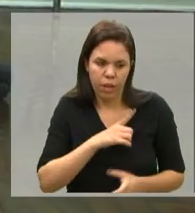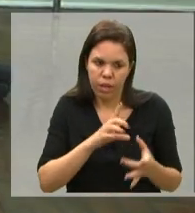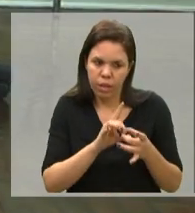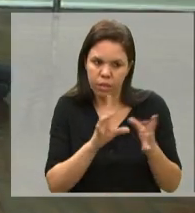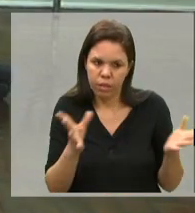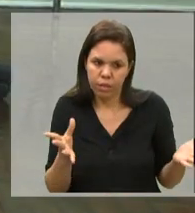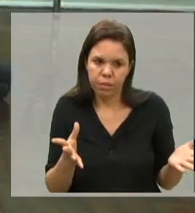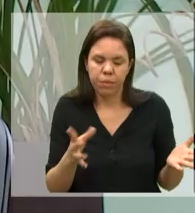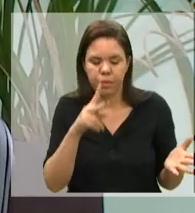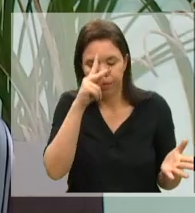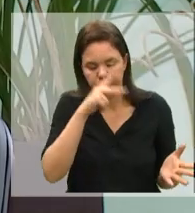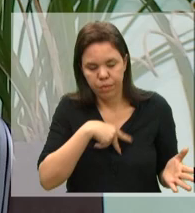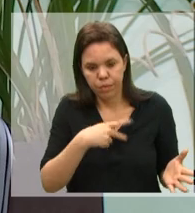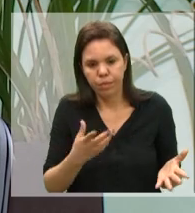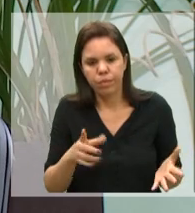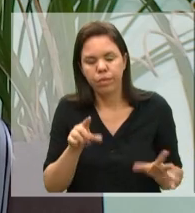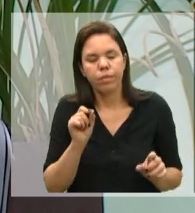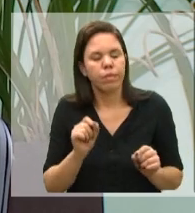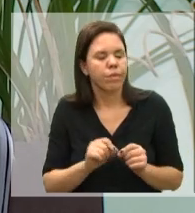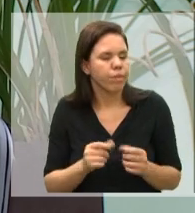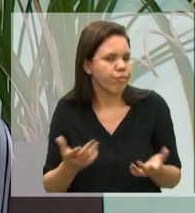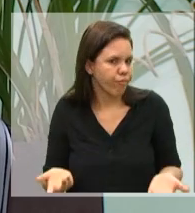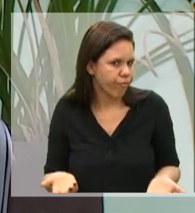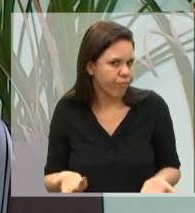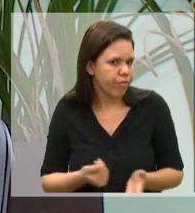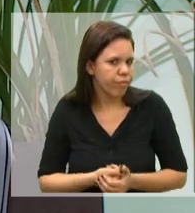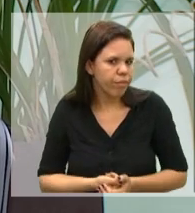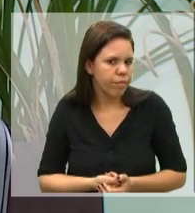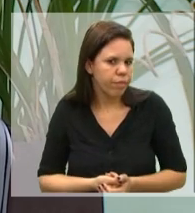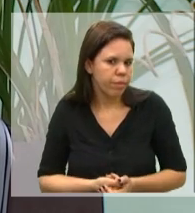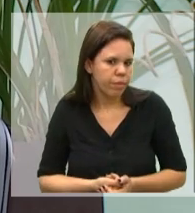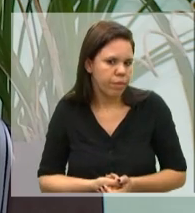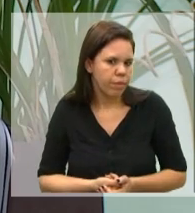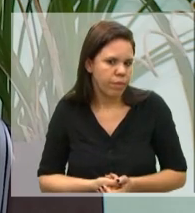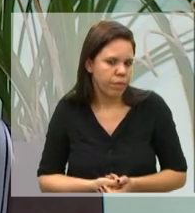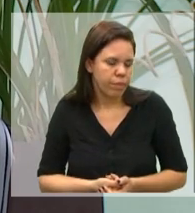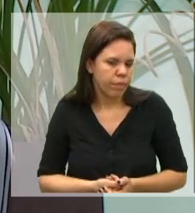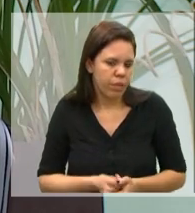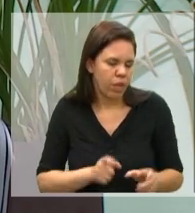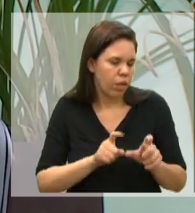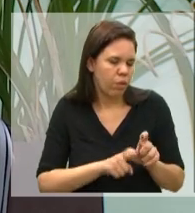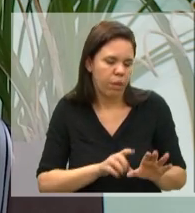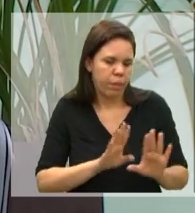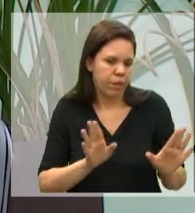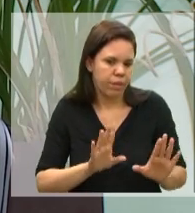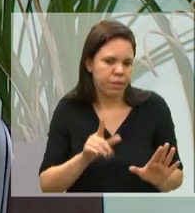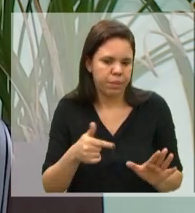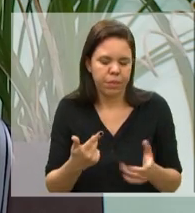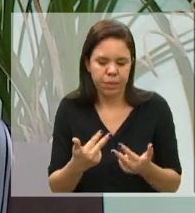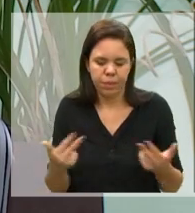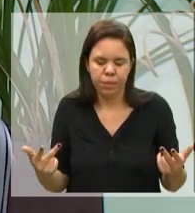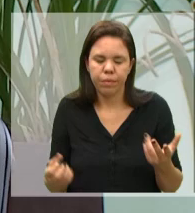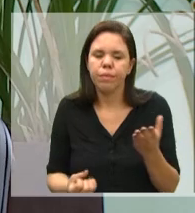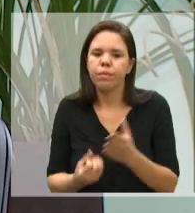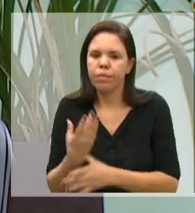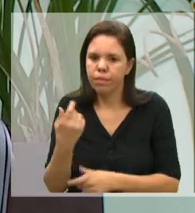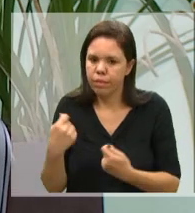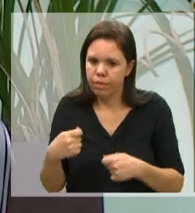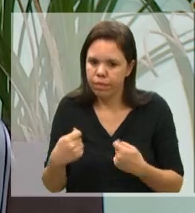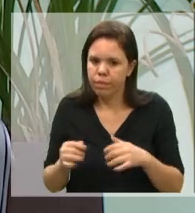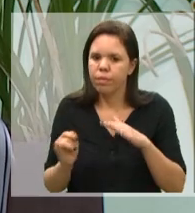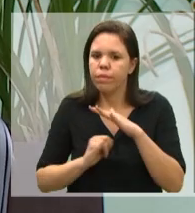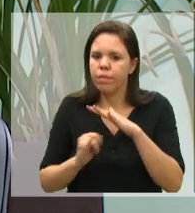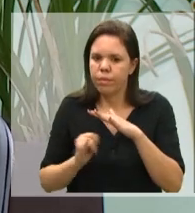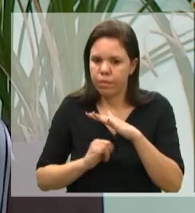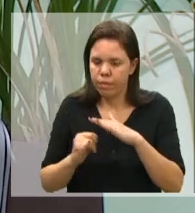Exato. Mas o que fazer com essa independência? Então, acho que essas confluências precisam acontecer, a instituição